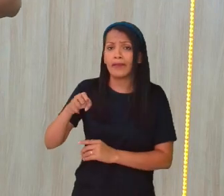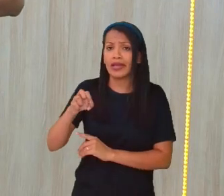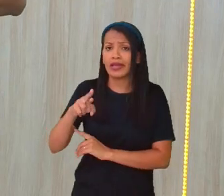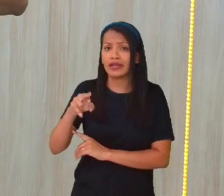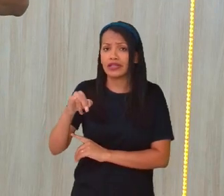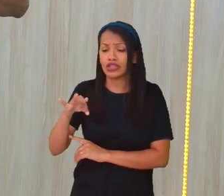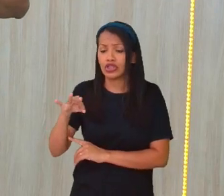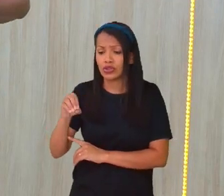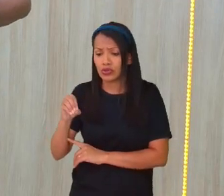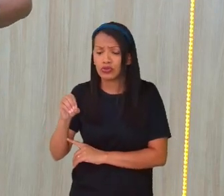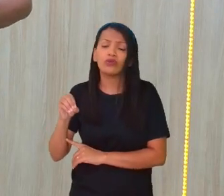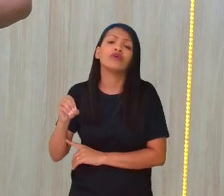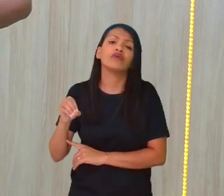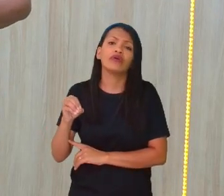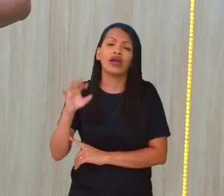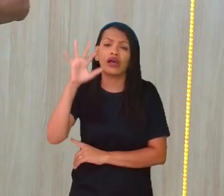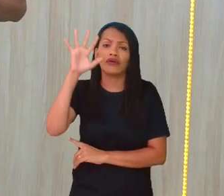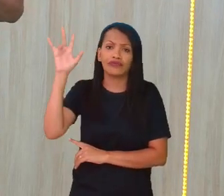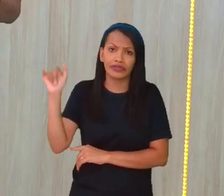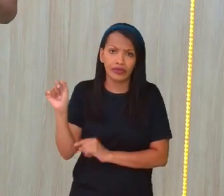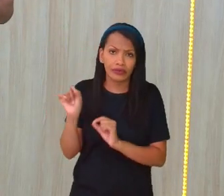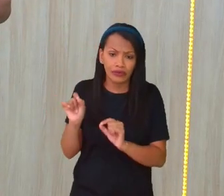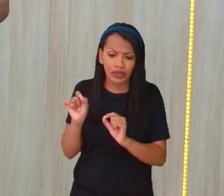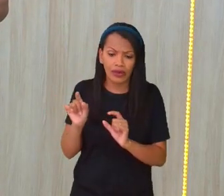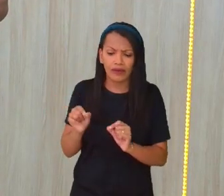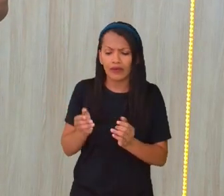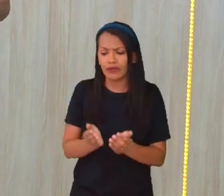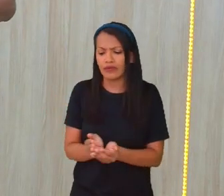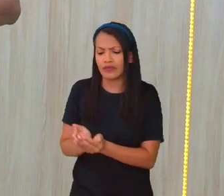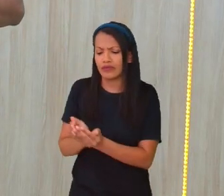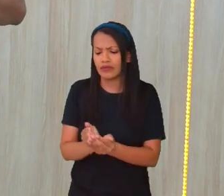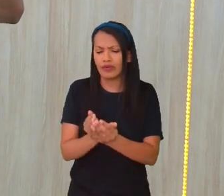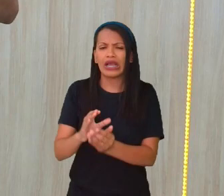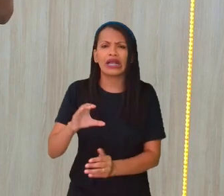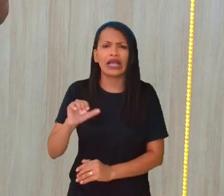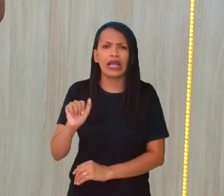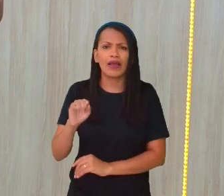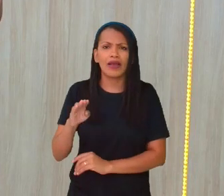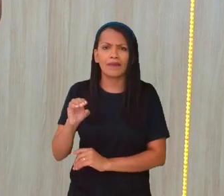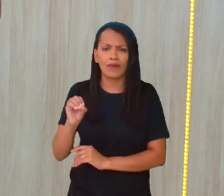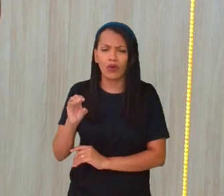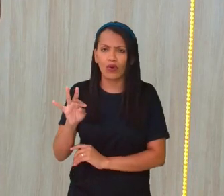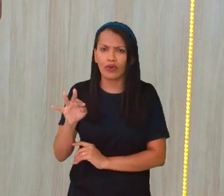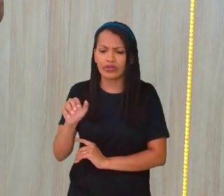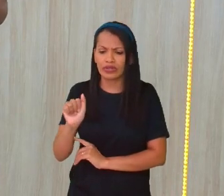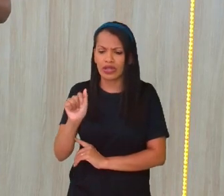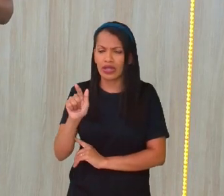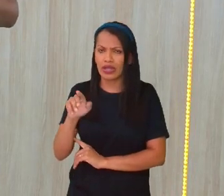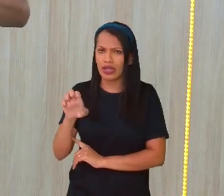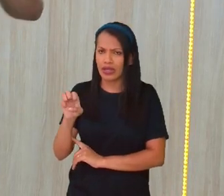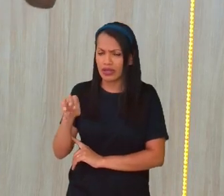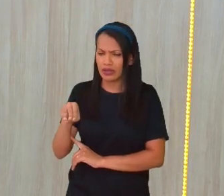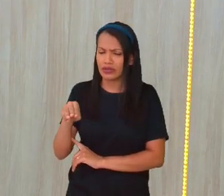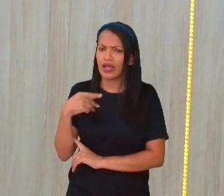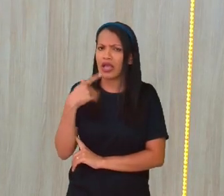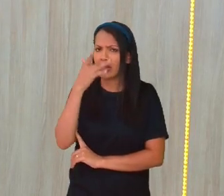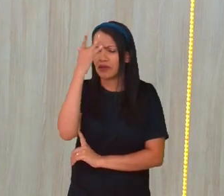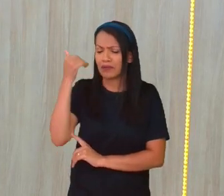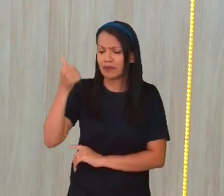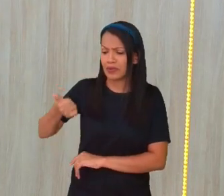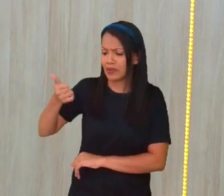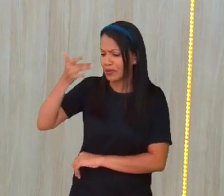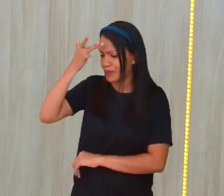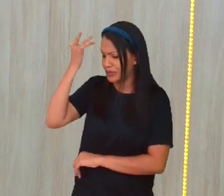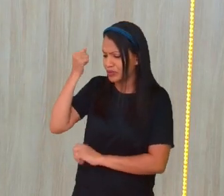O que é a navegação de périplo africano? A navegação de cabotagem. Os primeiros navegadores portugueses não se avançavam tanto